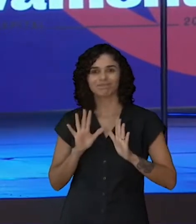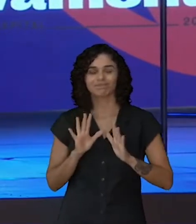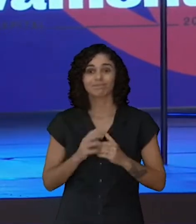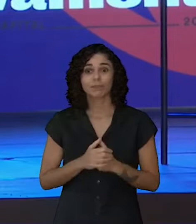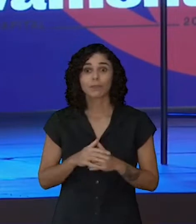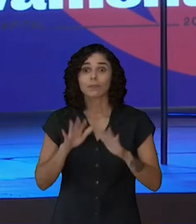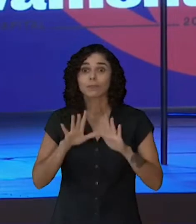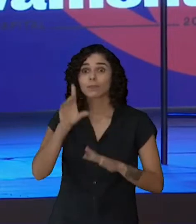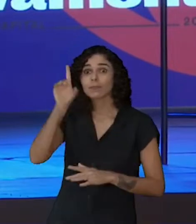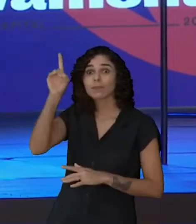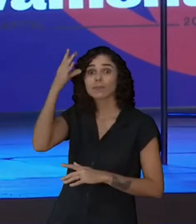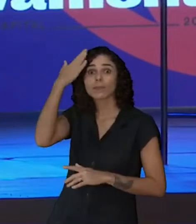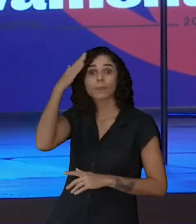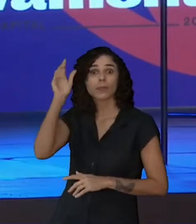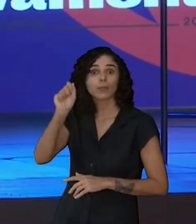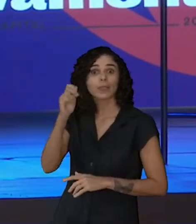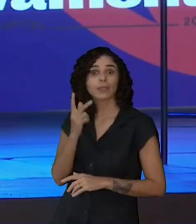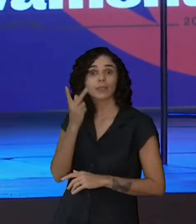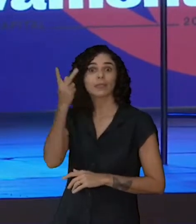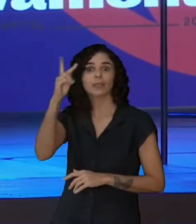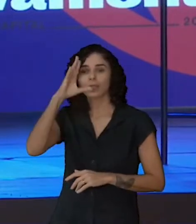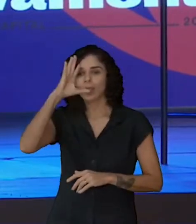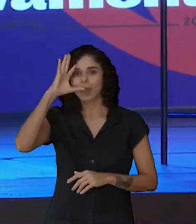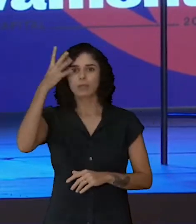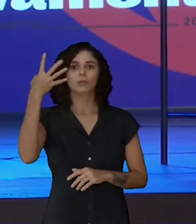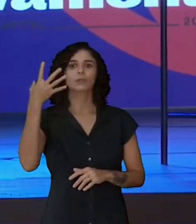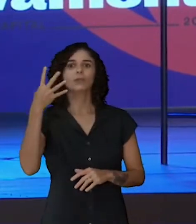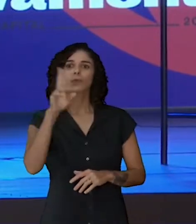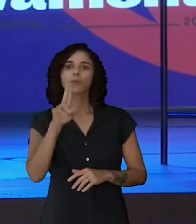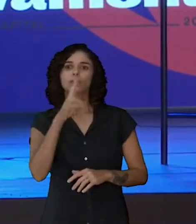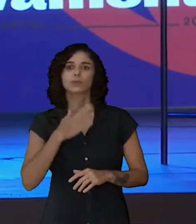Deus, na sabedoria dele, decide o que ele quer.